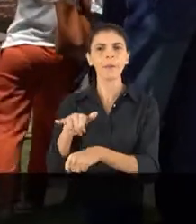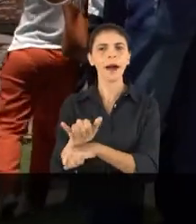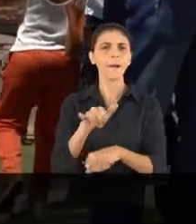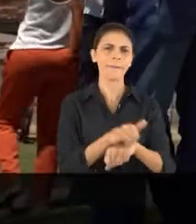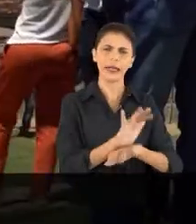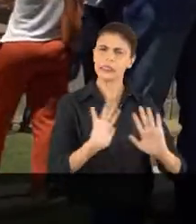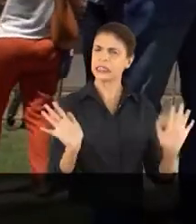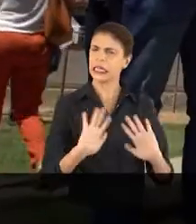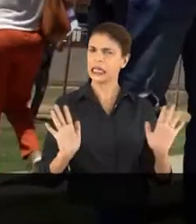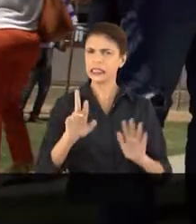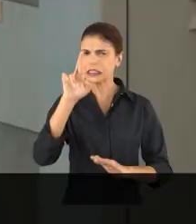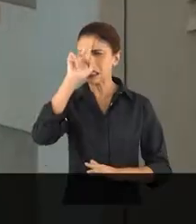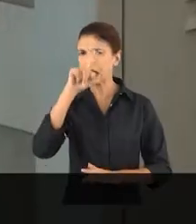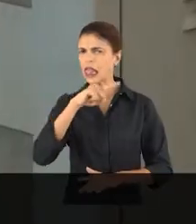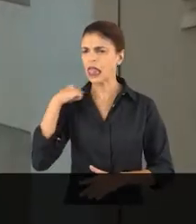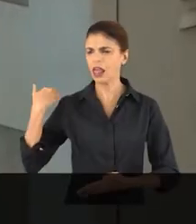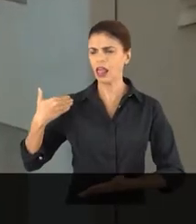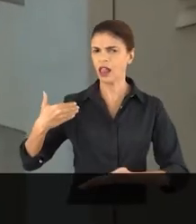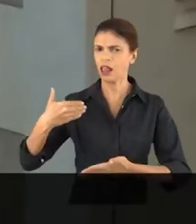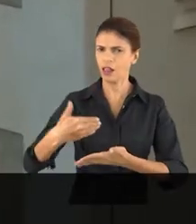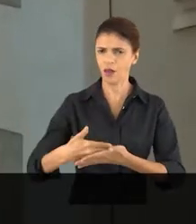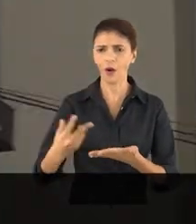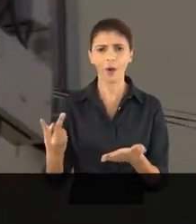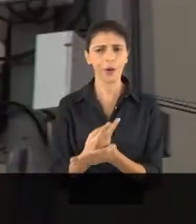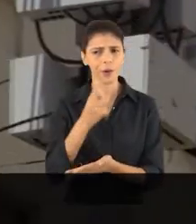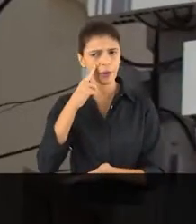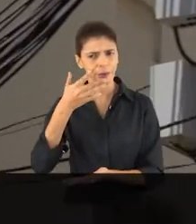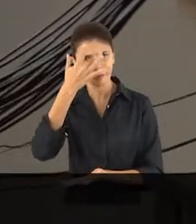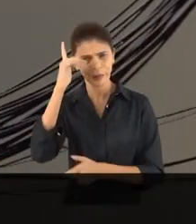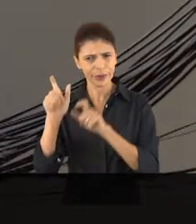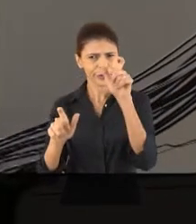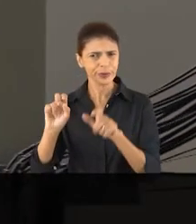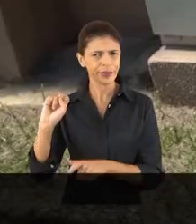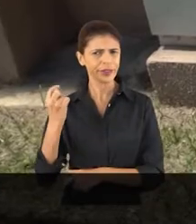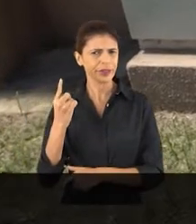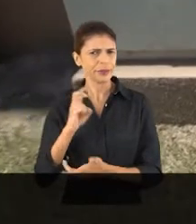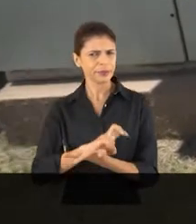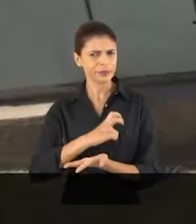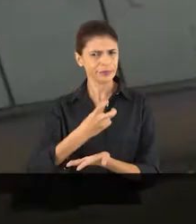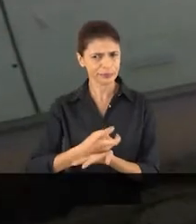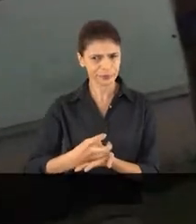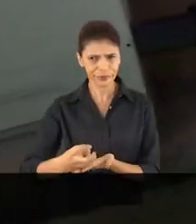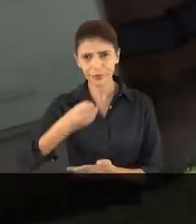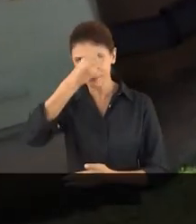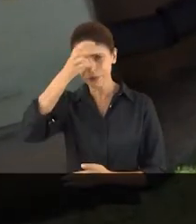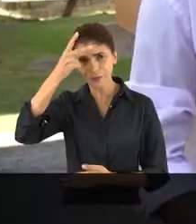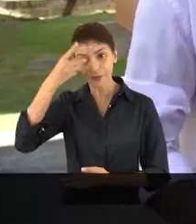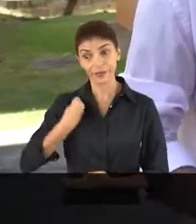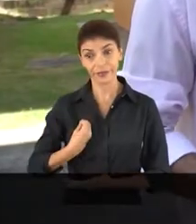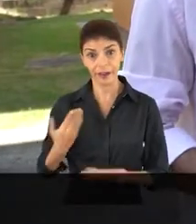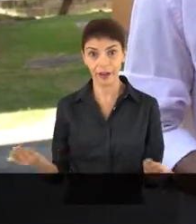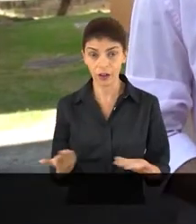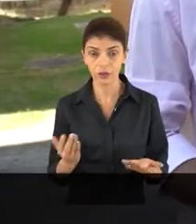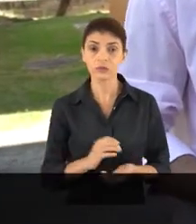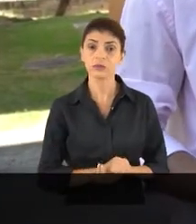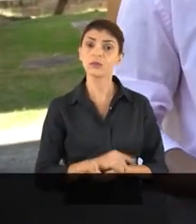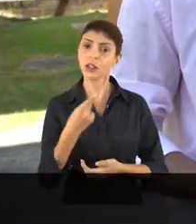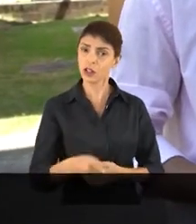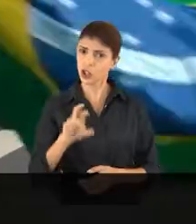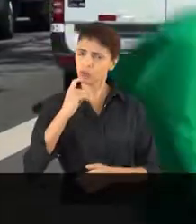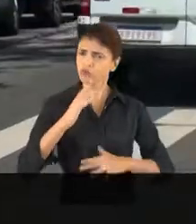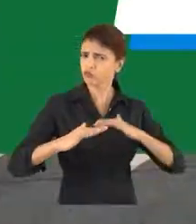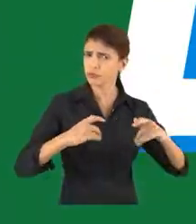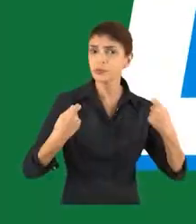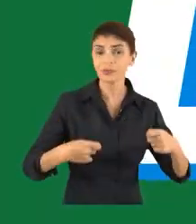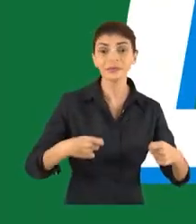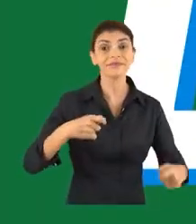a cometer os mesmos erros que estão sendo cometidos nas administrações passadas e uma administração atual. A gente precisa movimentar o Rio de Janeiro